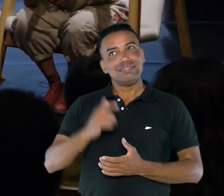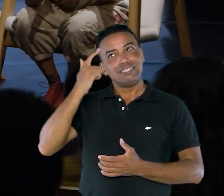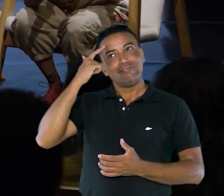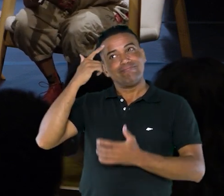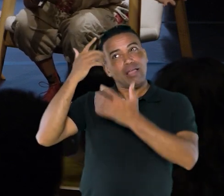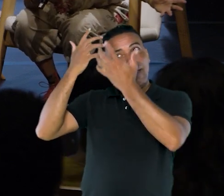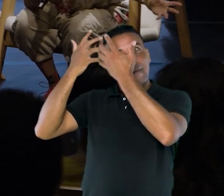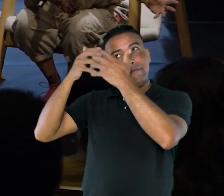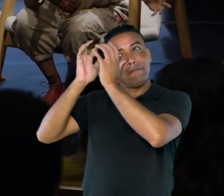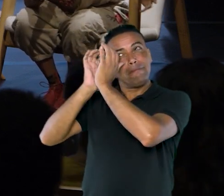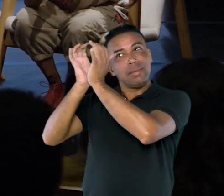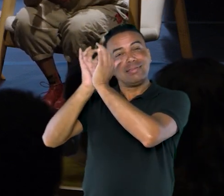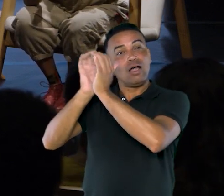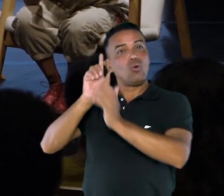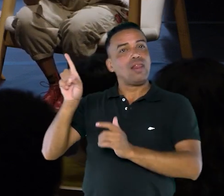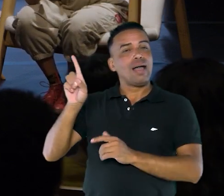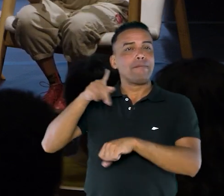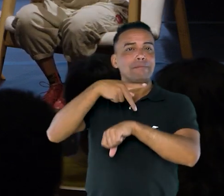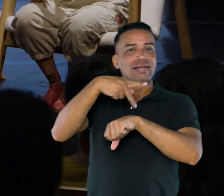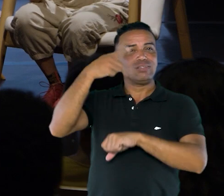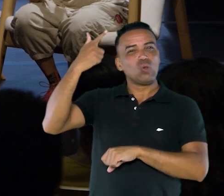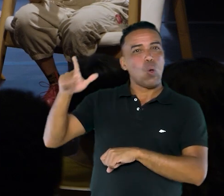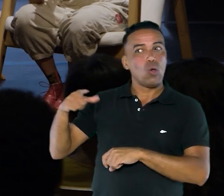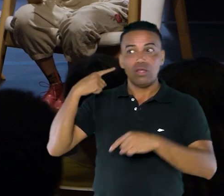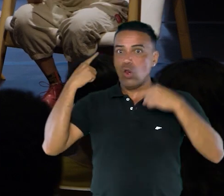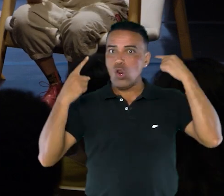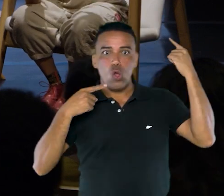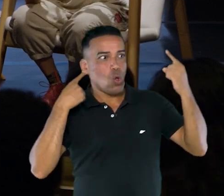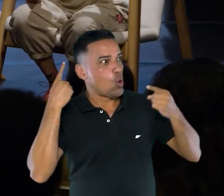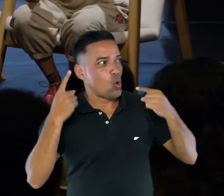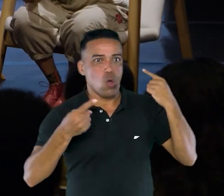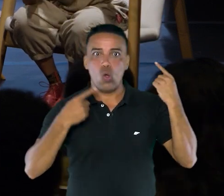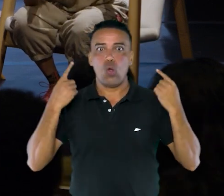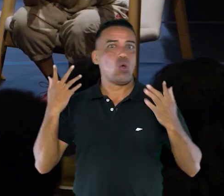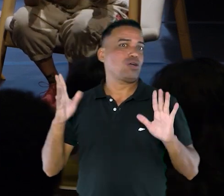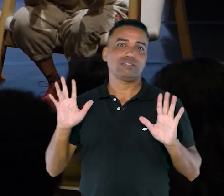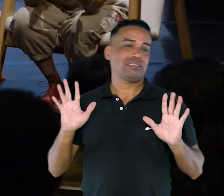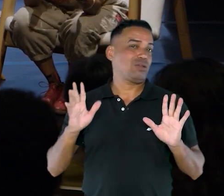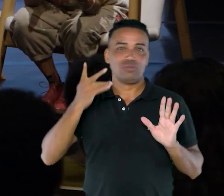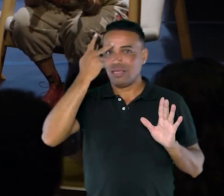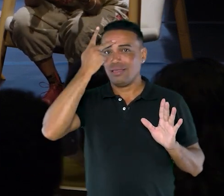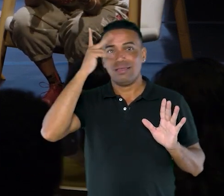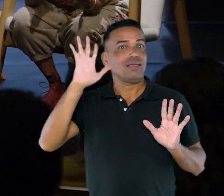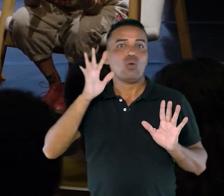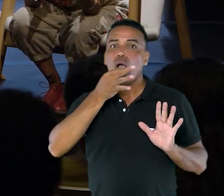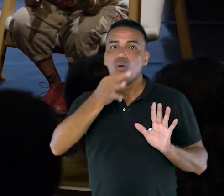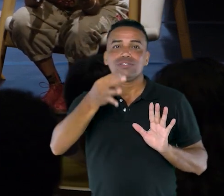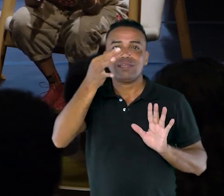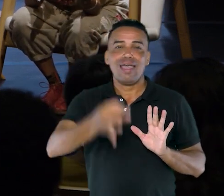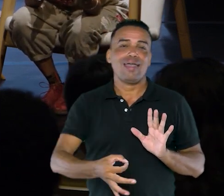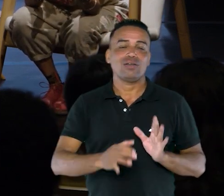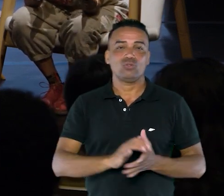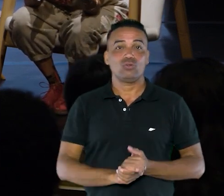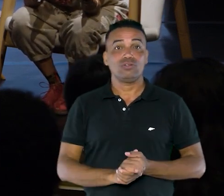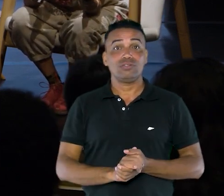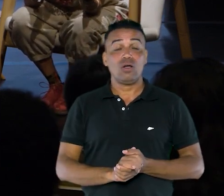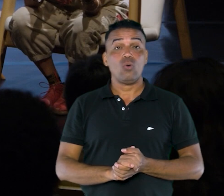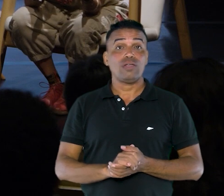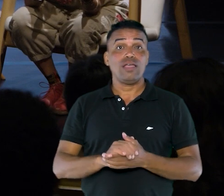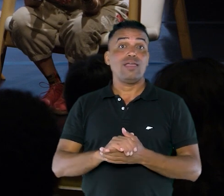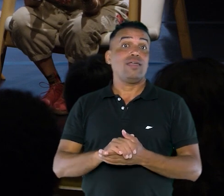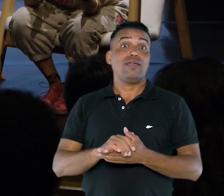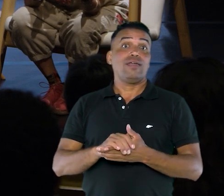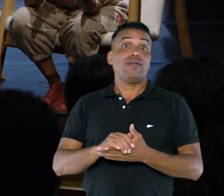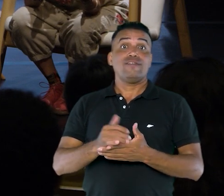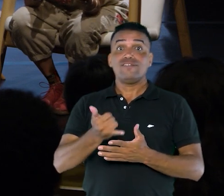dessas pessoas na Argélia não é porque elas estão loucas, elas estão psicóticas, ou sei lá qual é o termo certo. É porque elas são vítimas